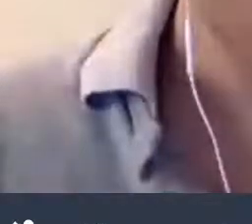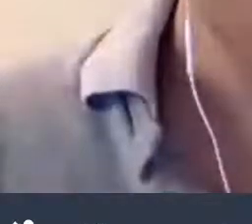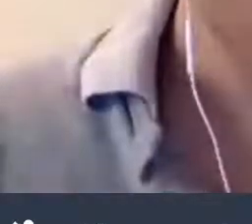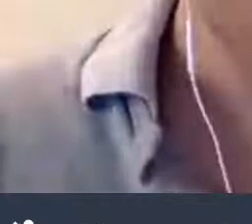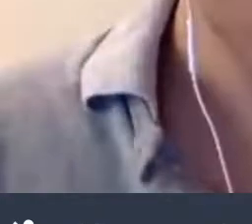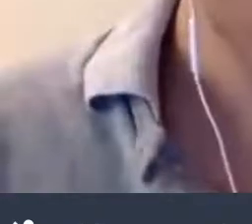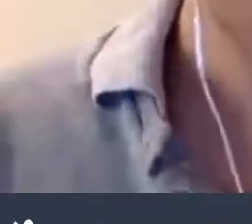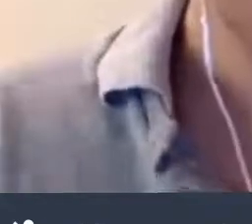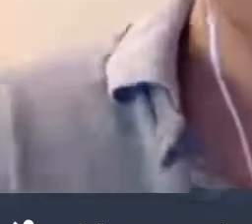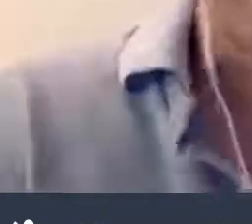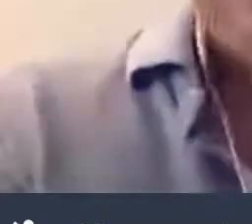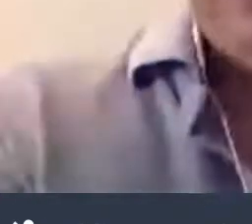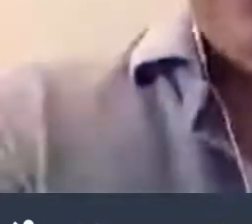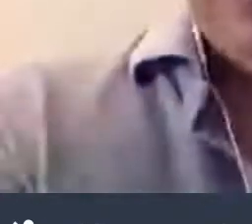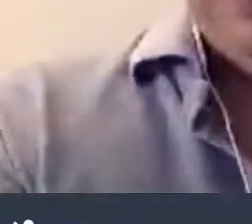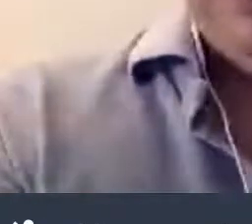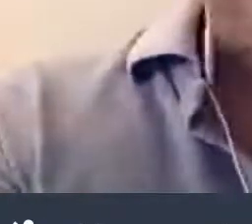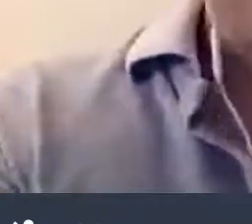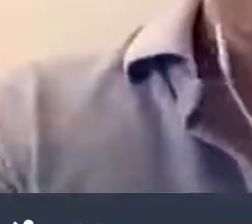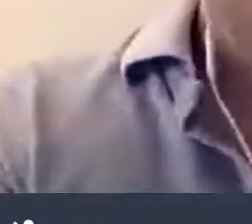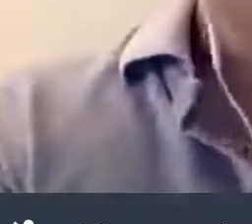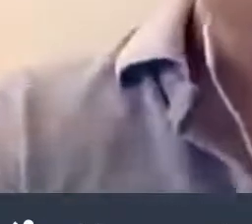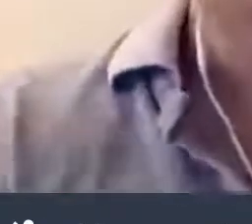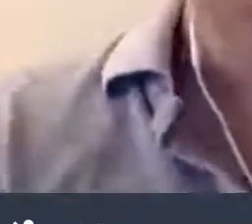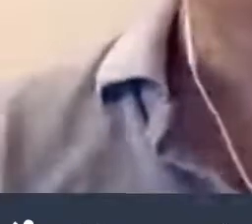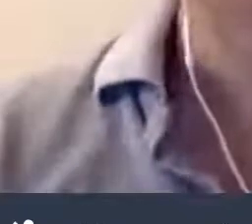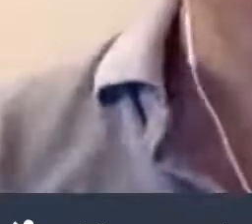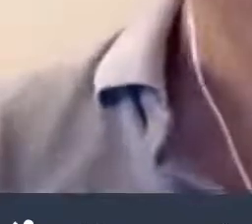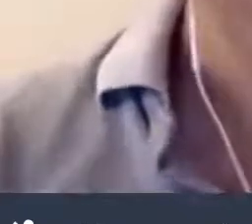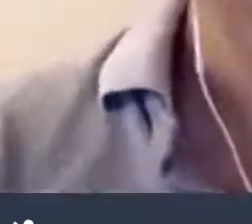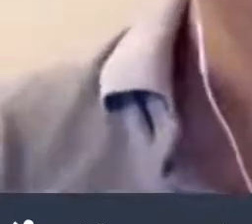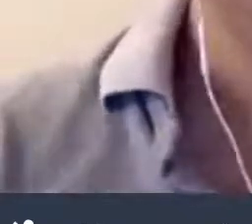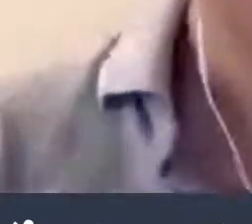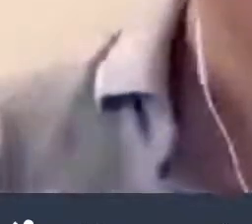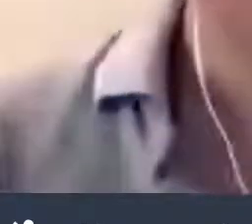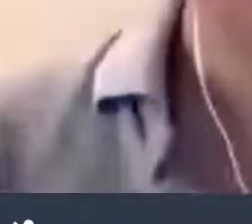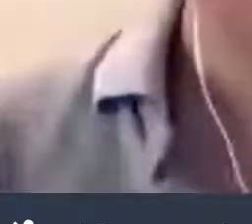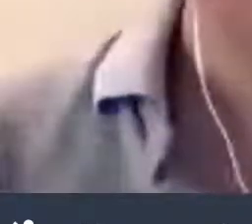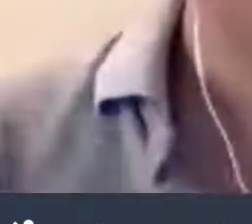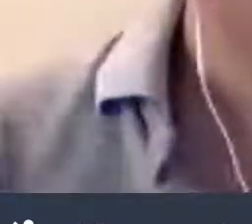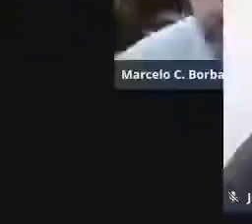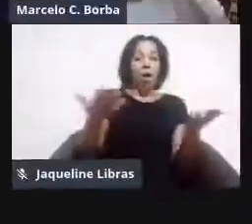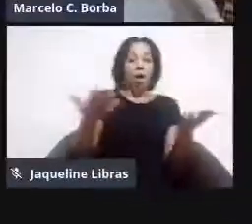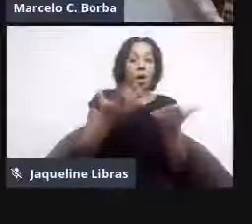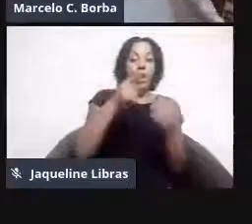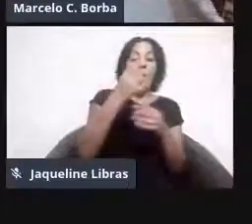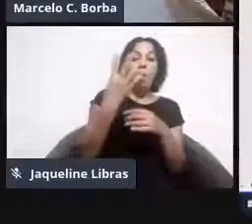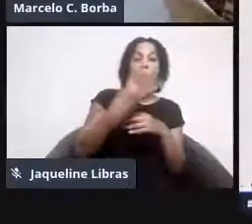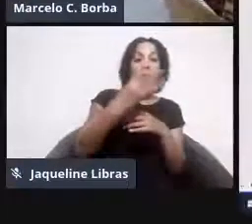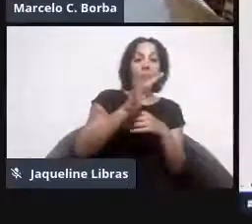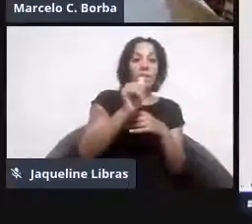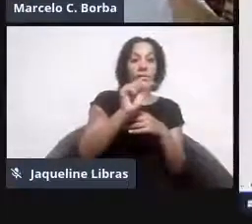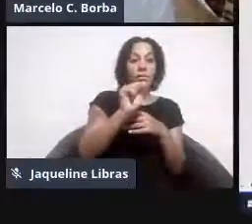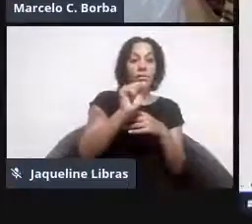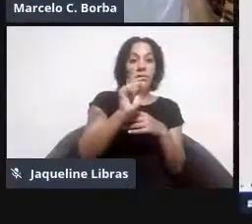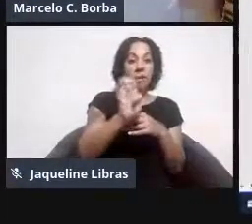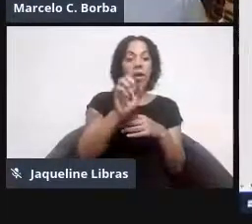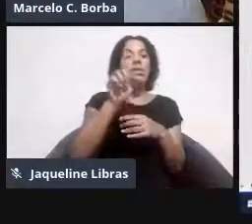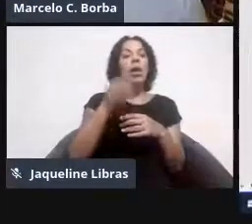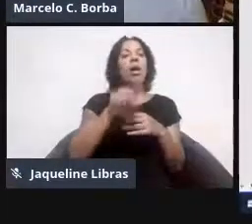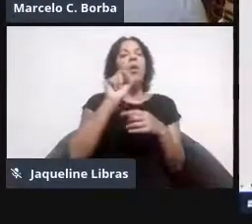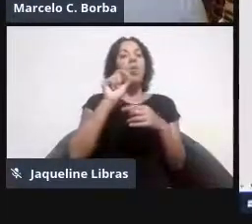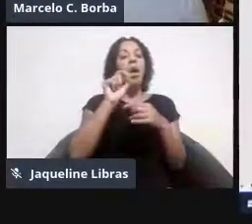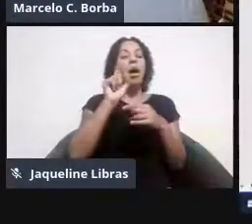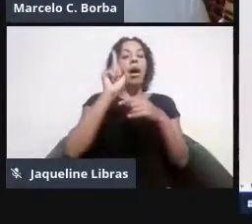gente mais ou menos ter uma noção de que nesta quarta fase ela é caracterizada como sendo aquela